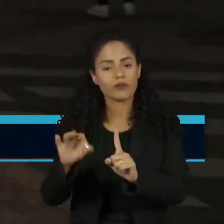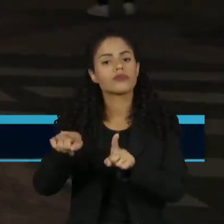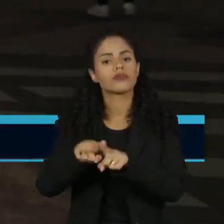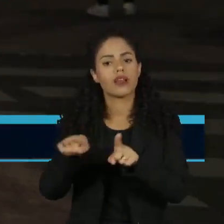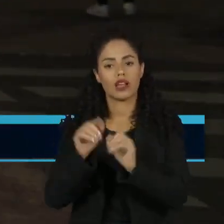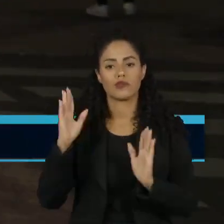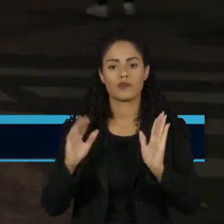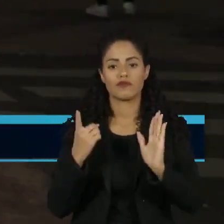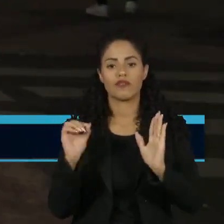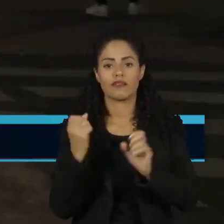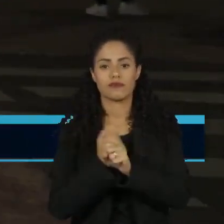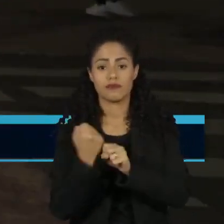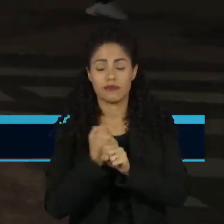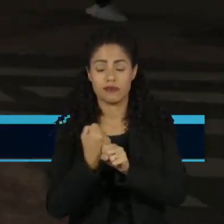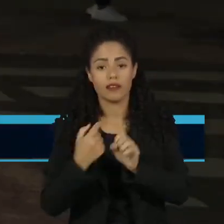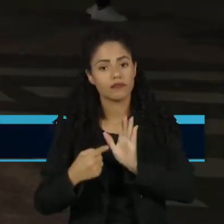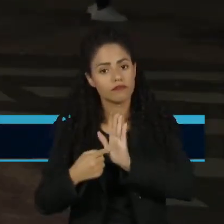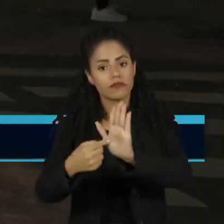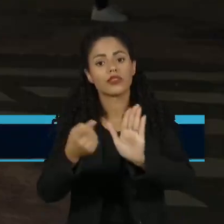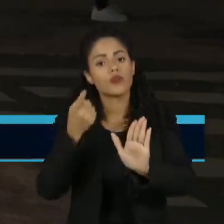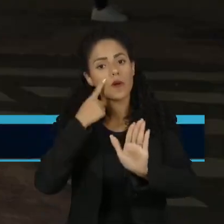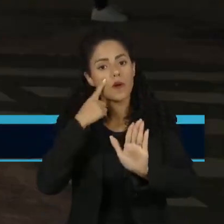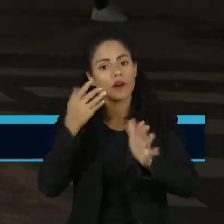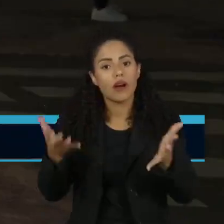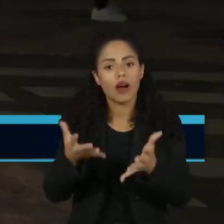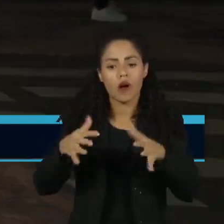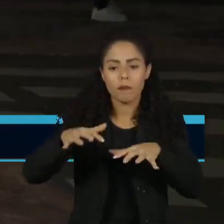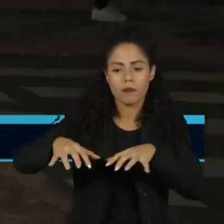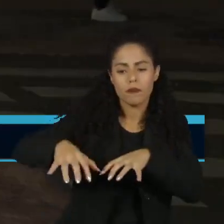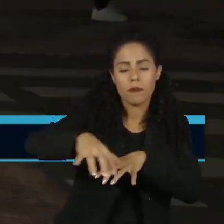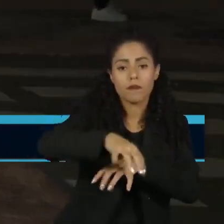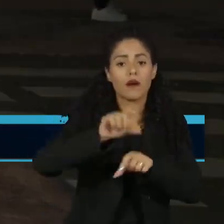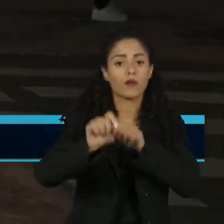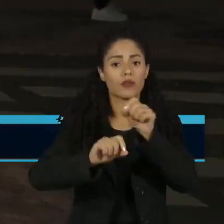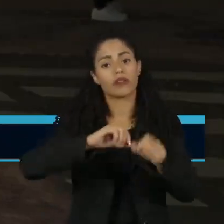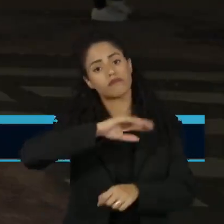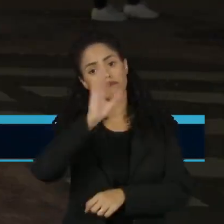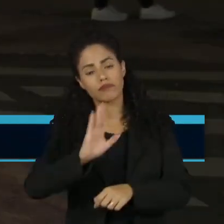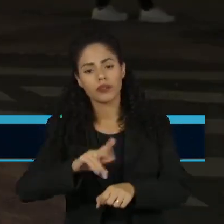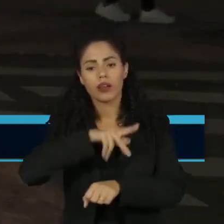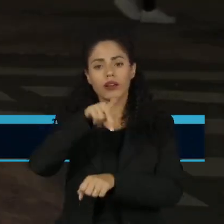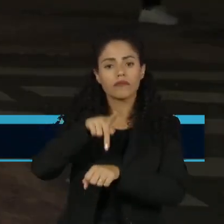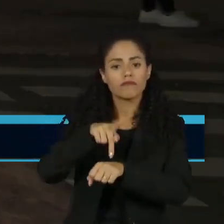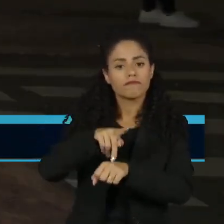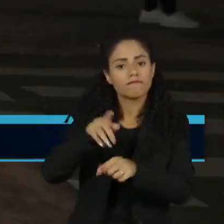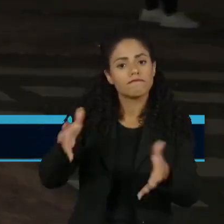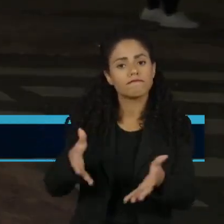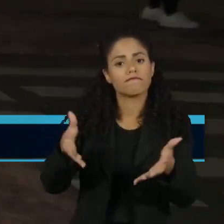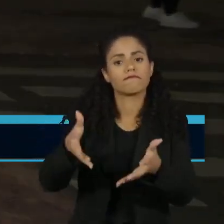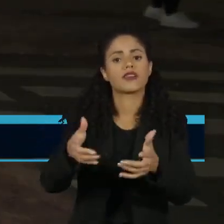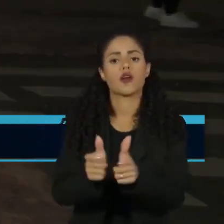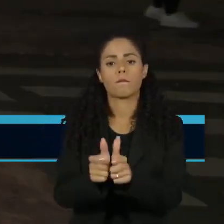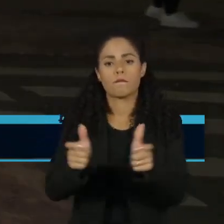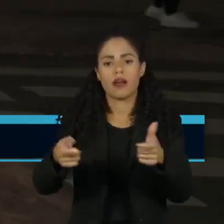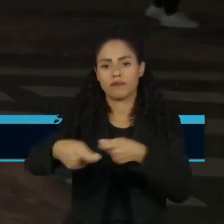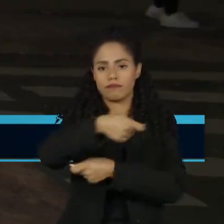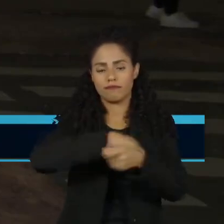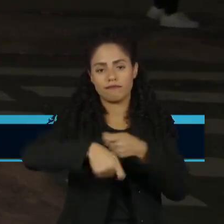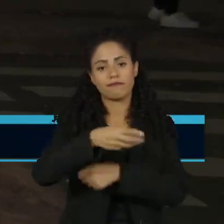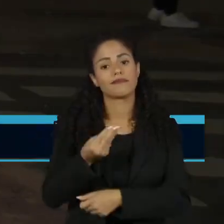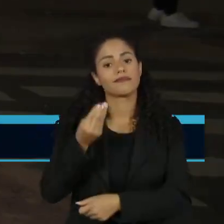década. O resultado é a perda do bônus demográfico, quando o país aproveita para potencializar o crescimento